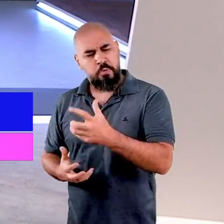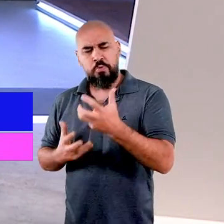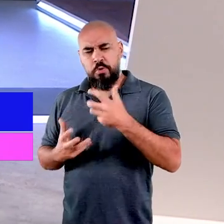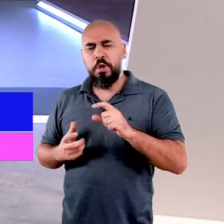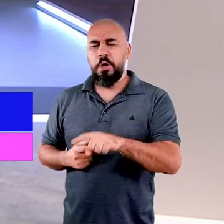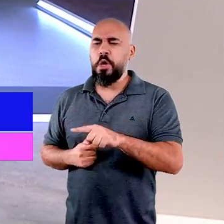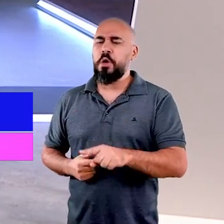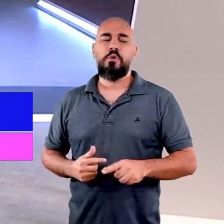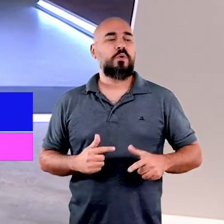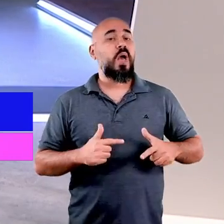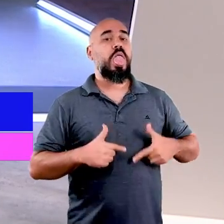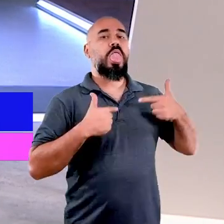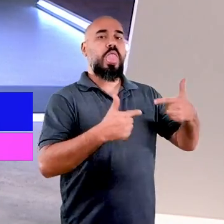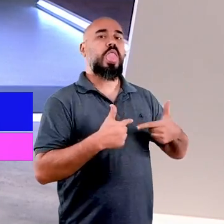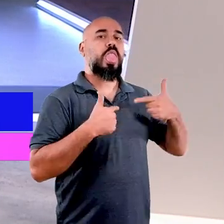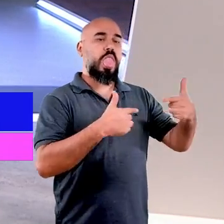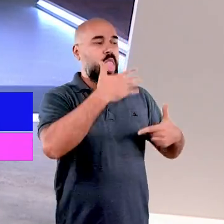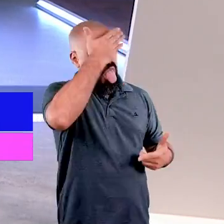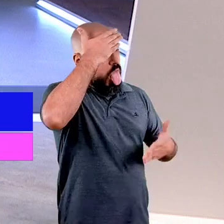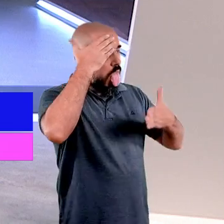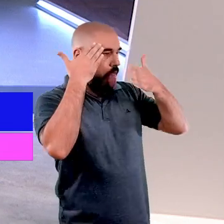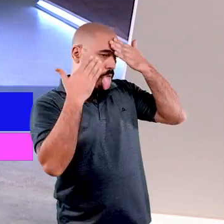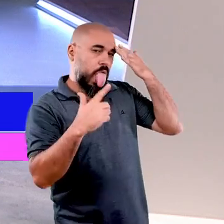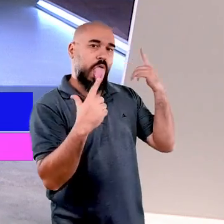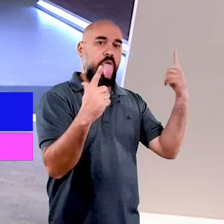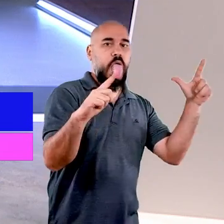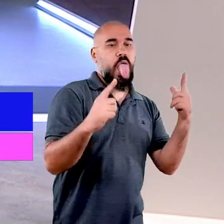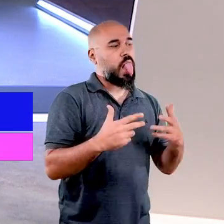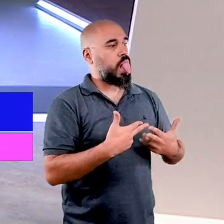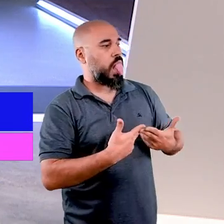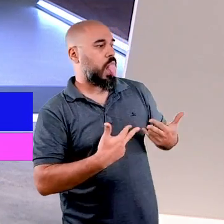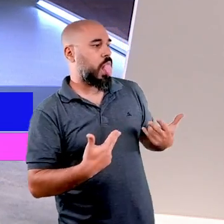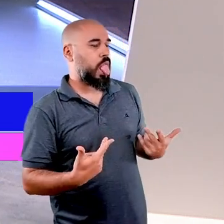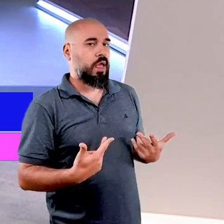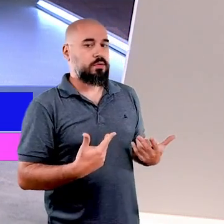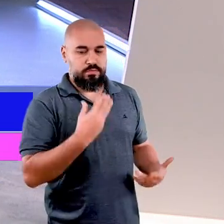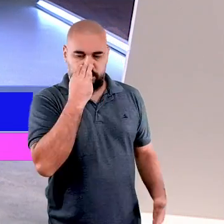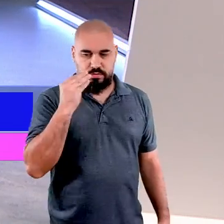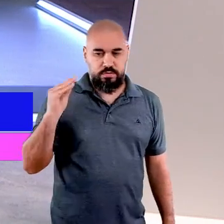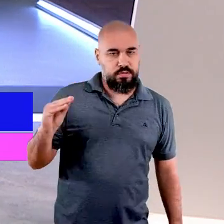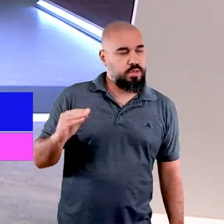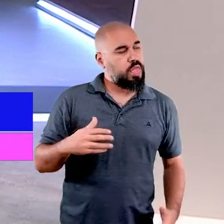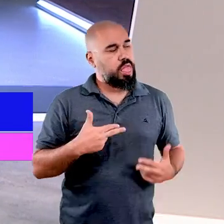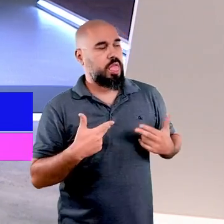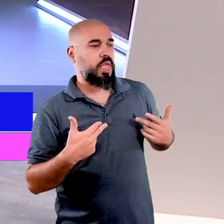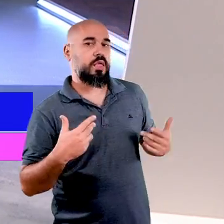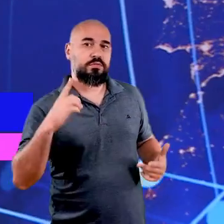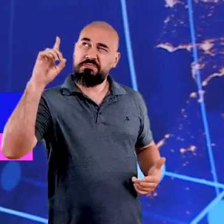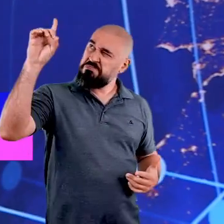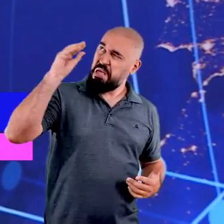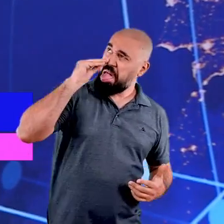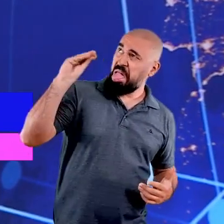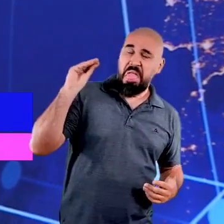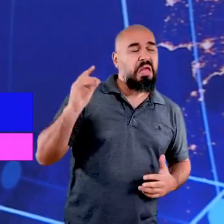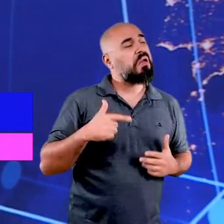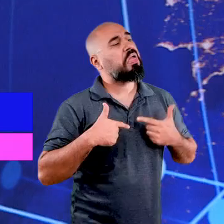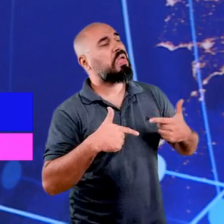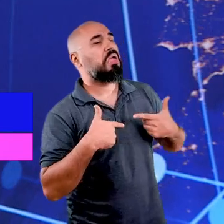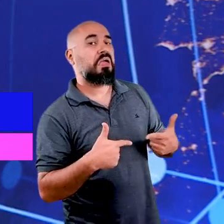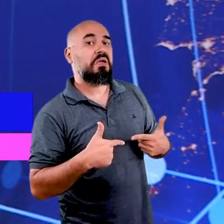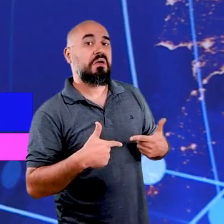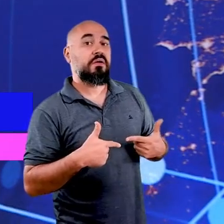outra coisa é o que você está fazendo. Você consegue entender a diferença? É mais ou menos